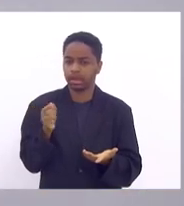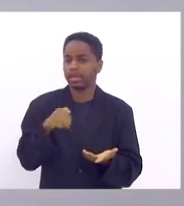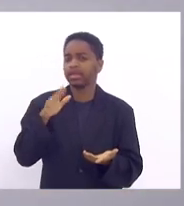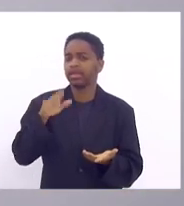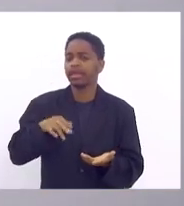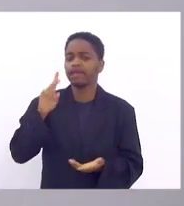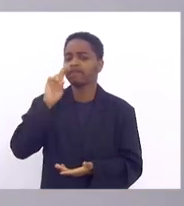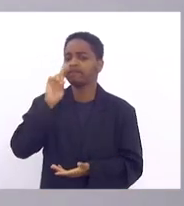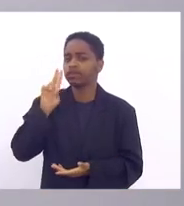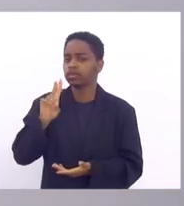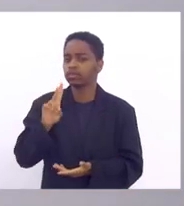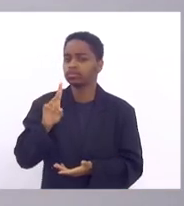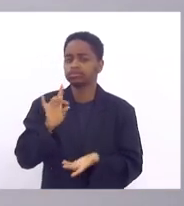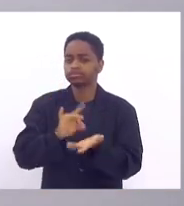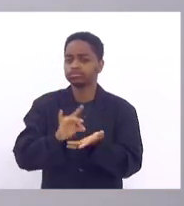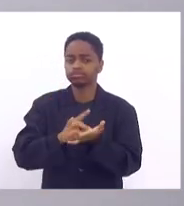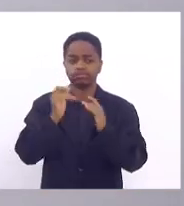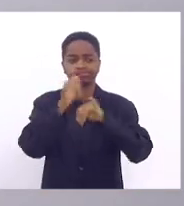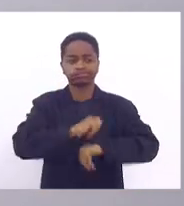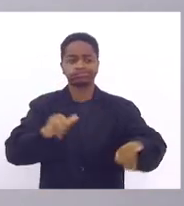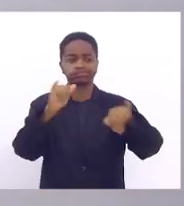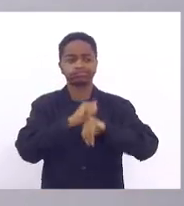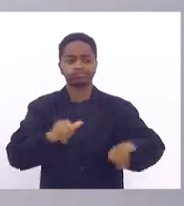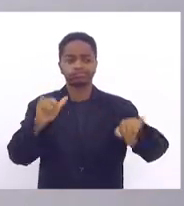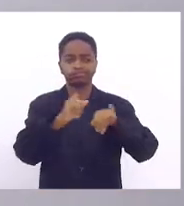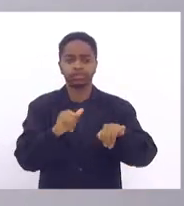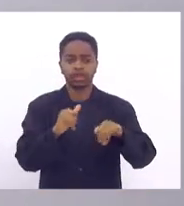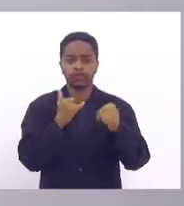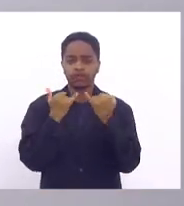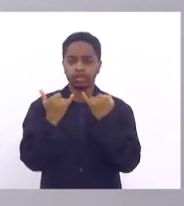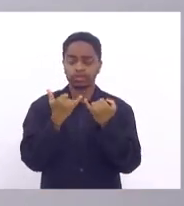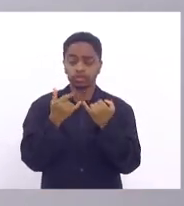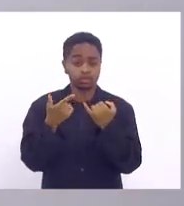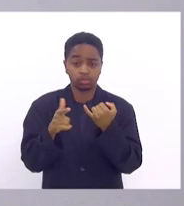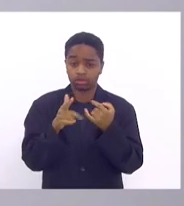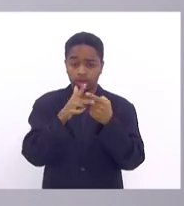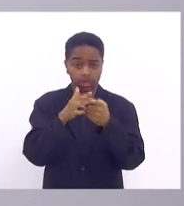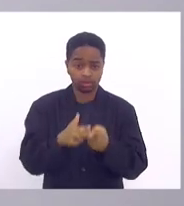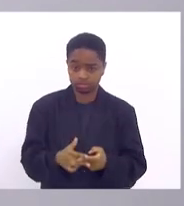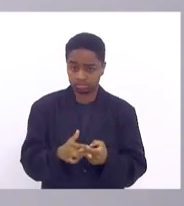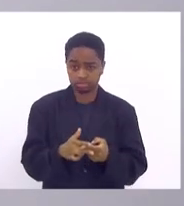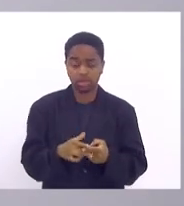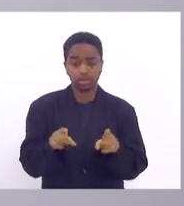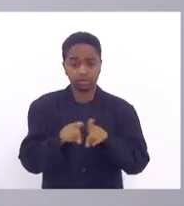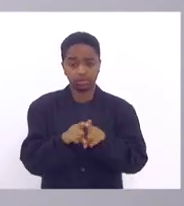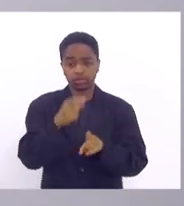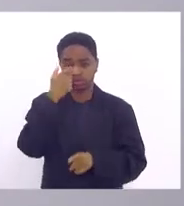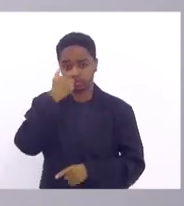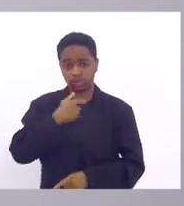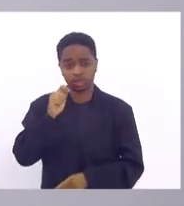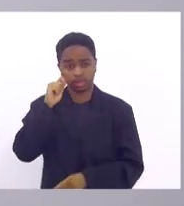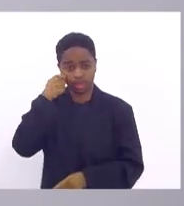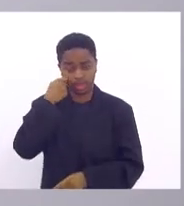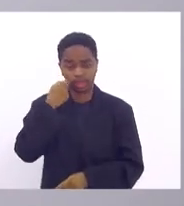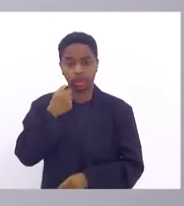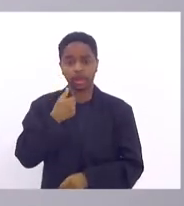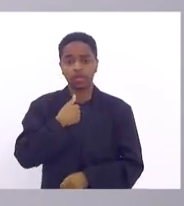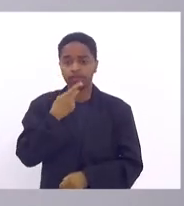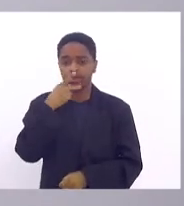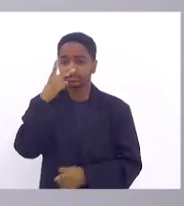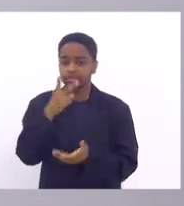massa divulgando isso não há reparação também sou negra e eu vivo batendo na questão